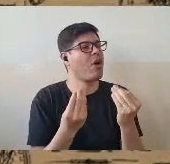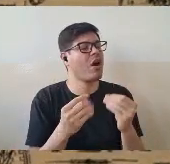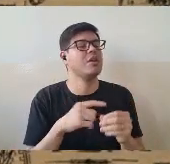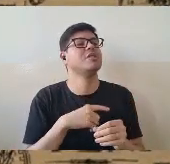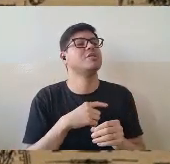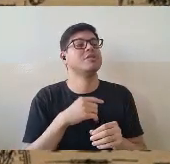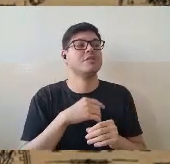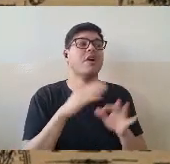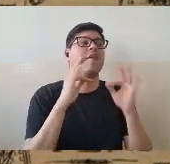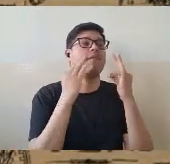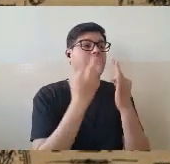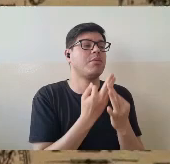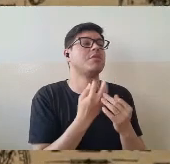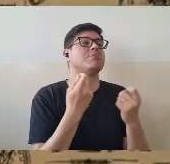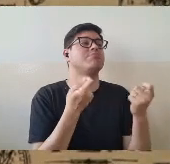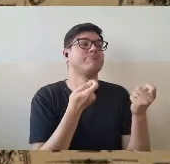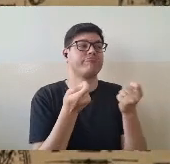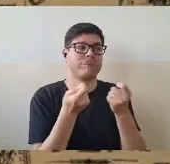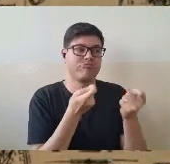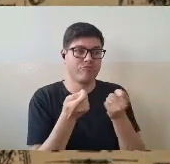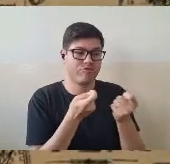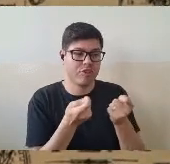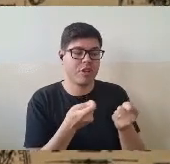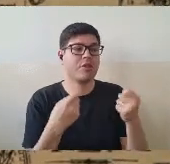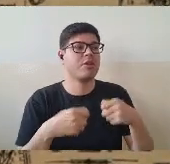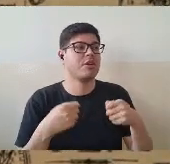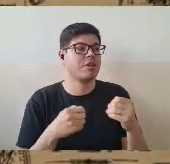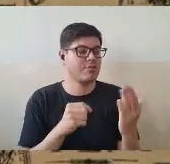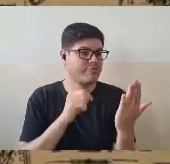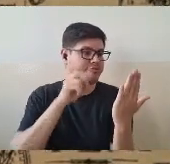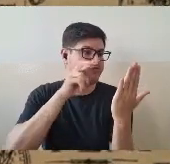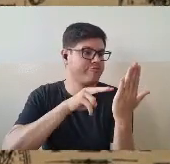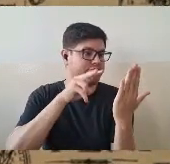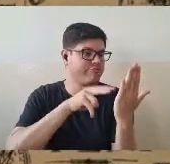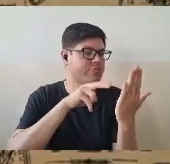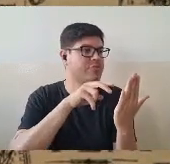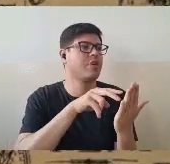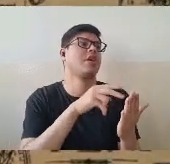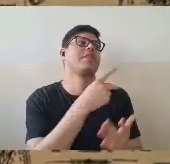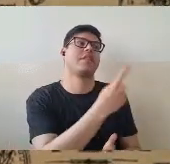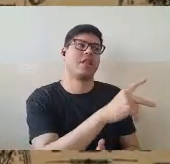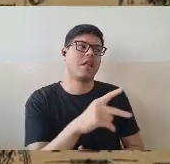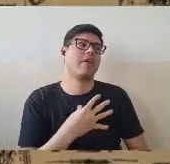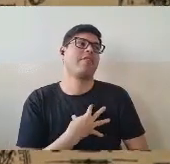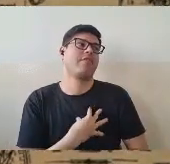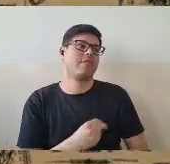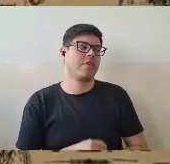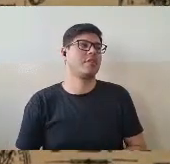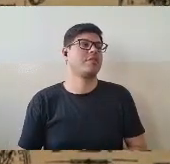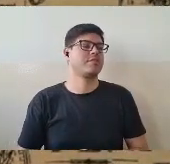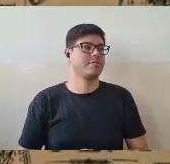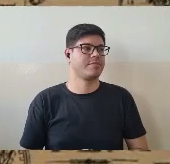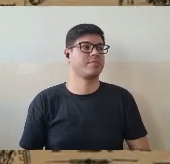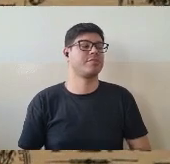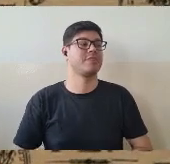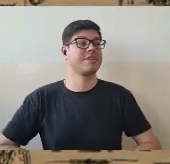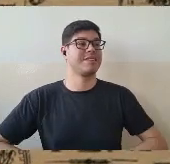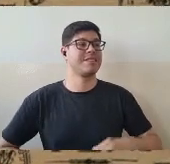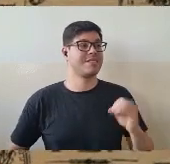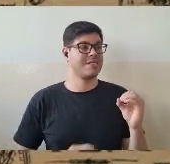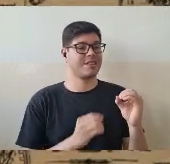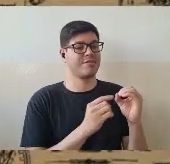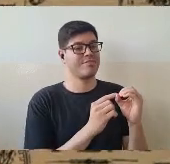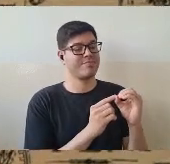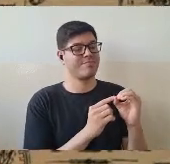pediatria. Tá? De 0, por exemplo, até 2 anos Devia ser proibido. zero de tela. Deveria Não ser pode. proibido. Não